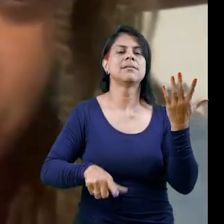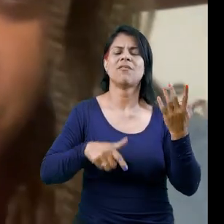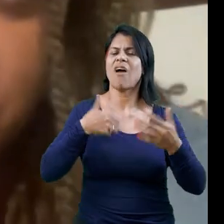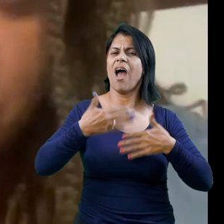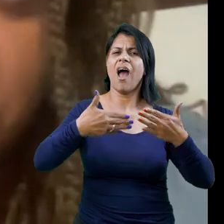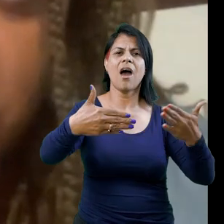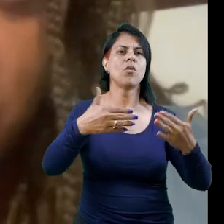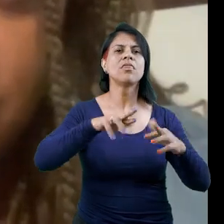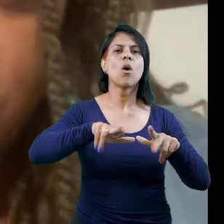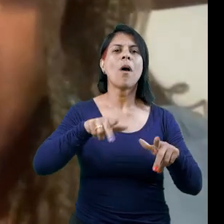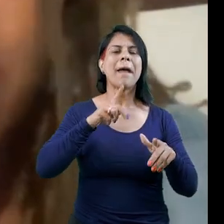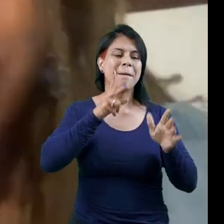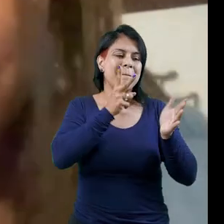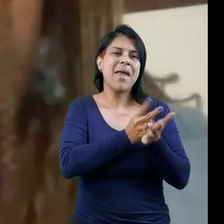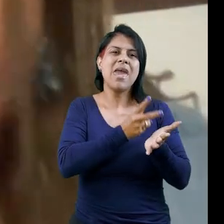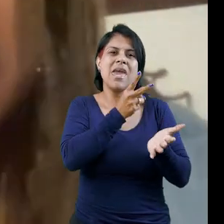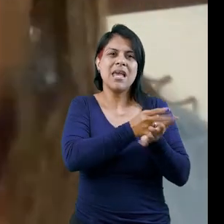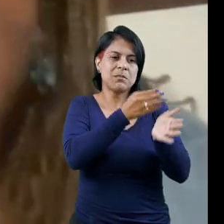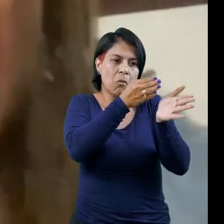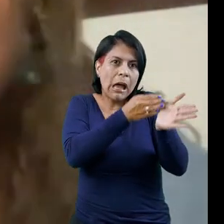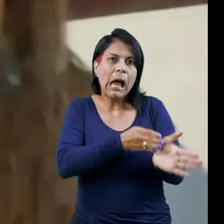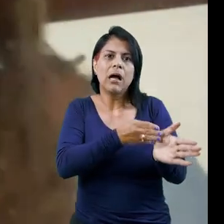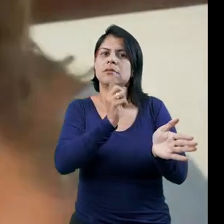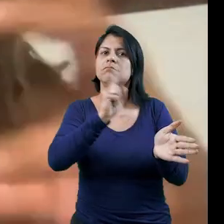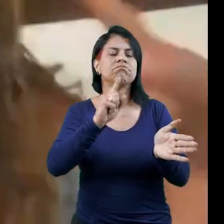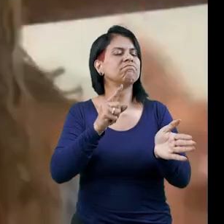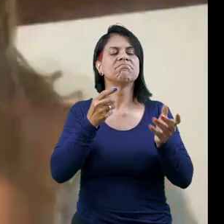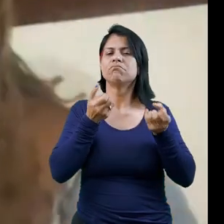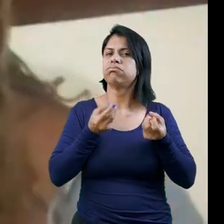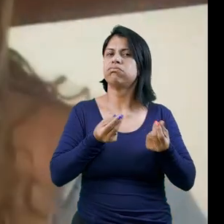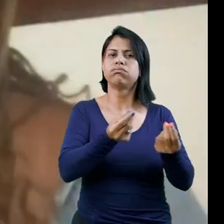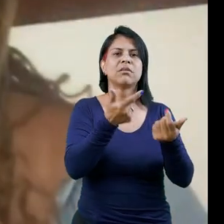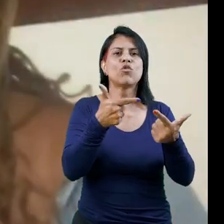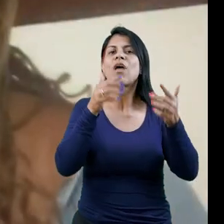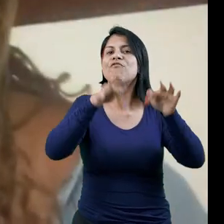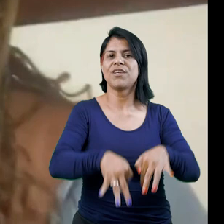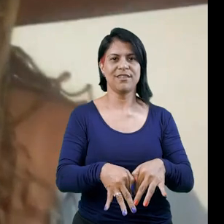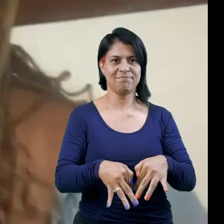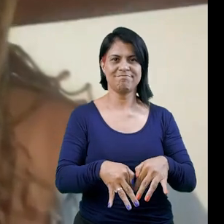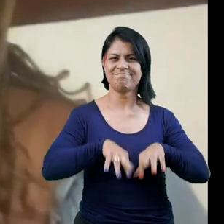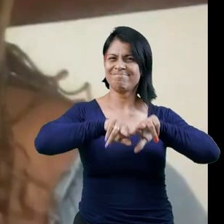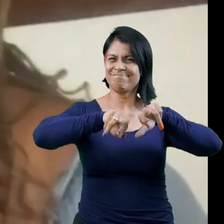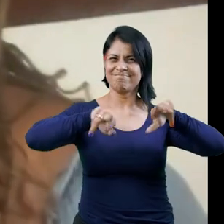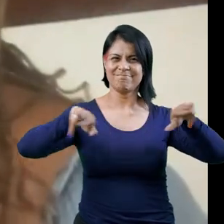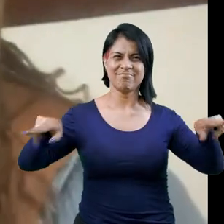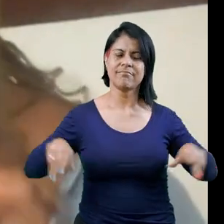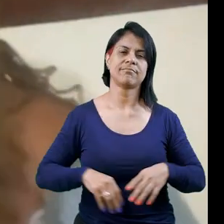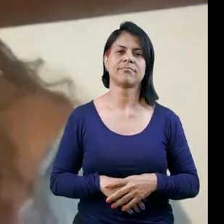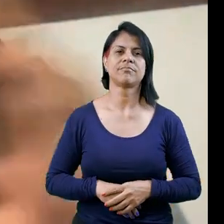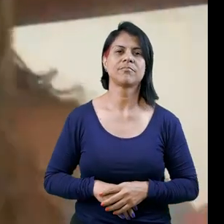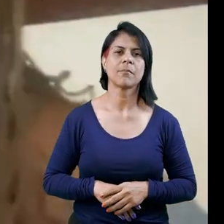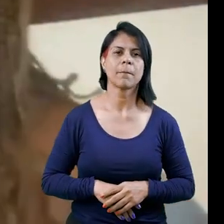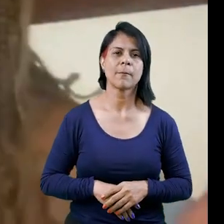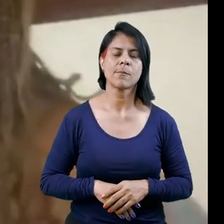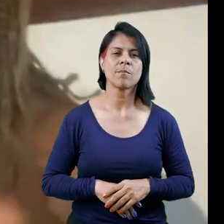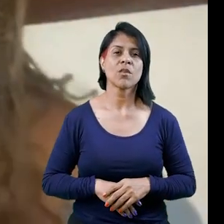padrão, com uma vida que é infinita em sua multiplicidade. O